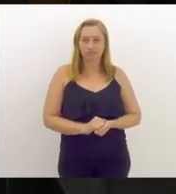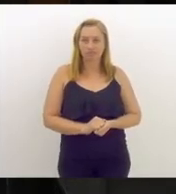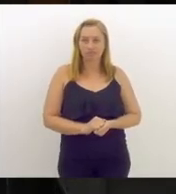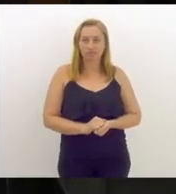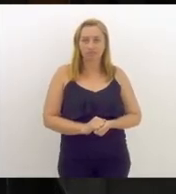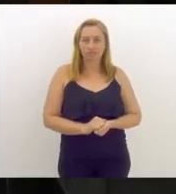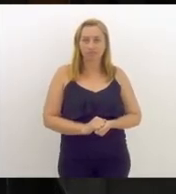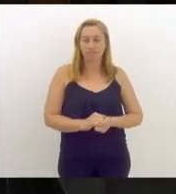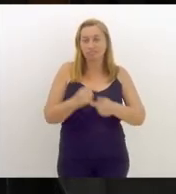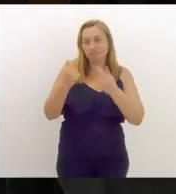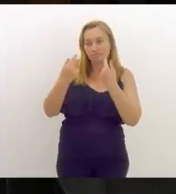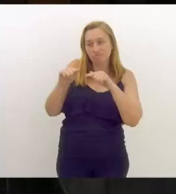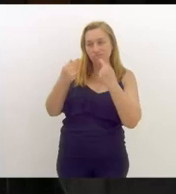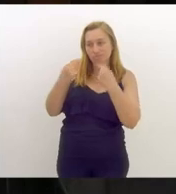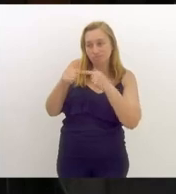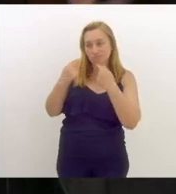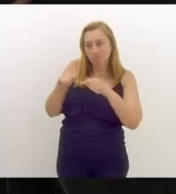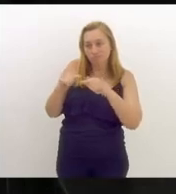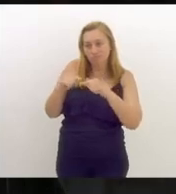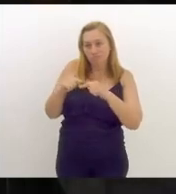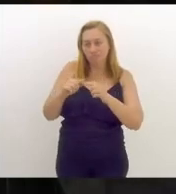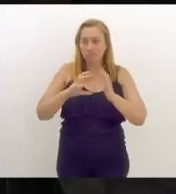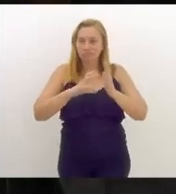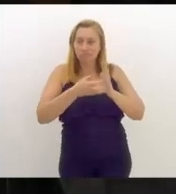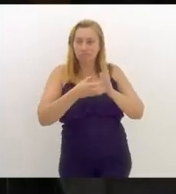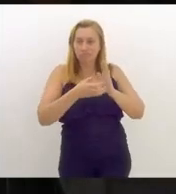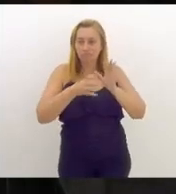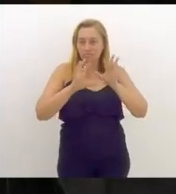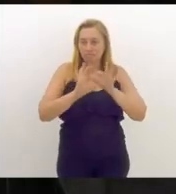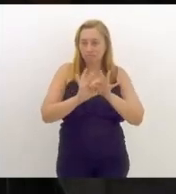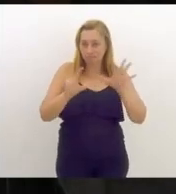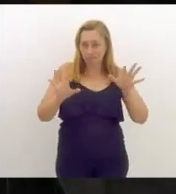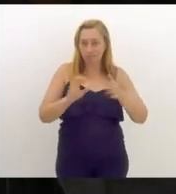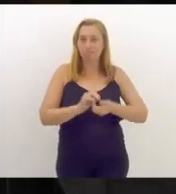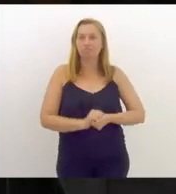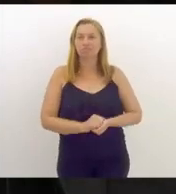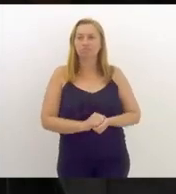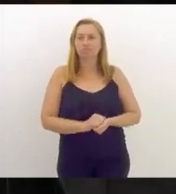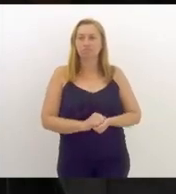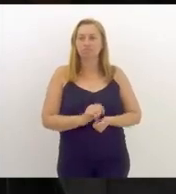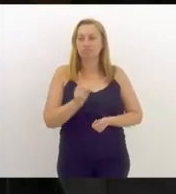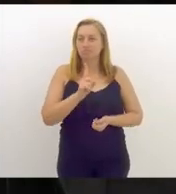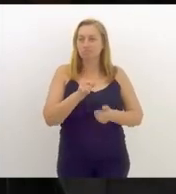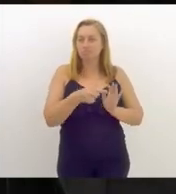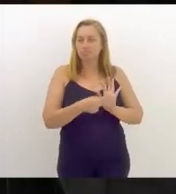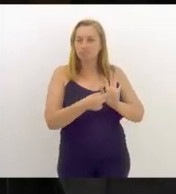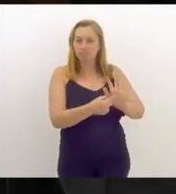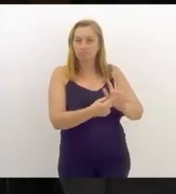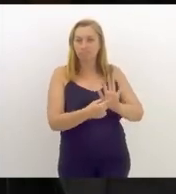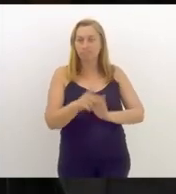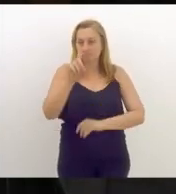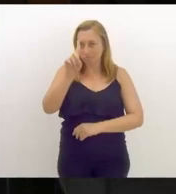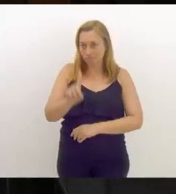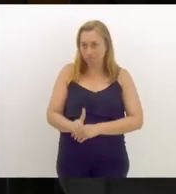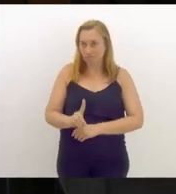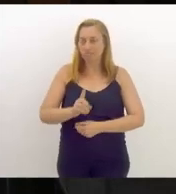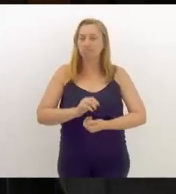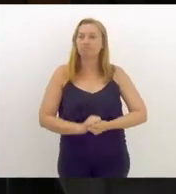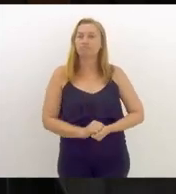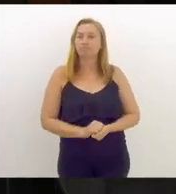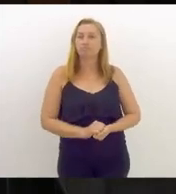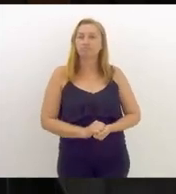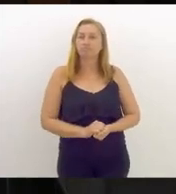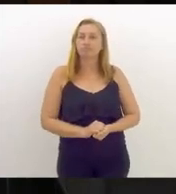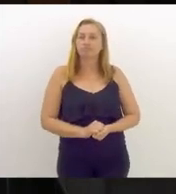criticadas e contestadas pelo partido liberal não foi dado a eles o direito de